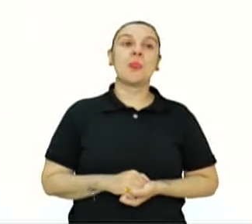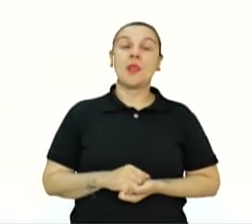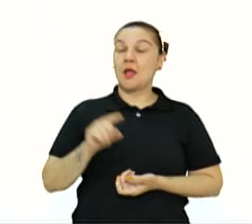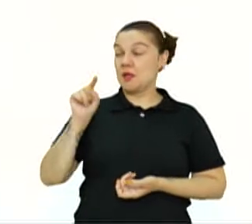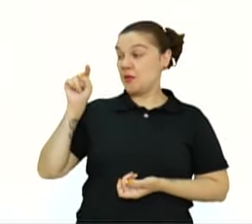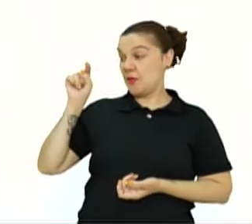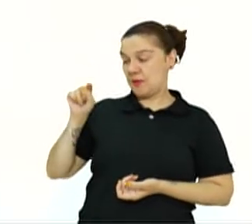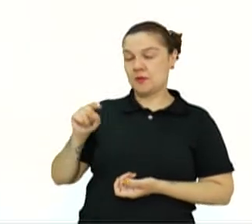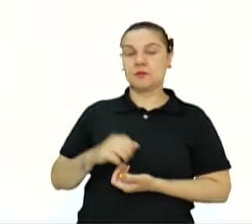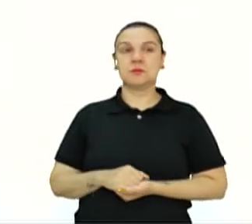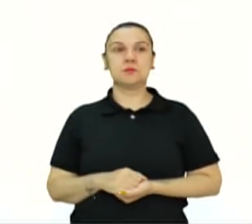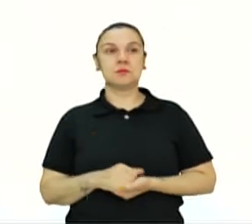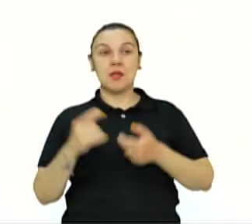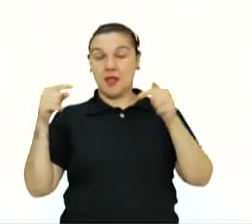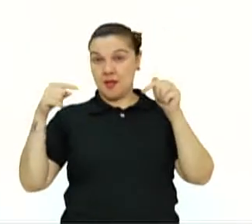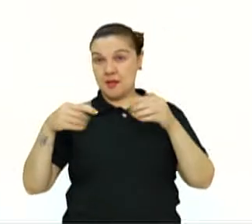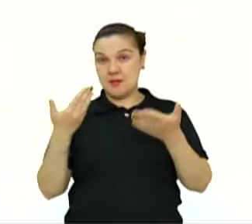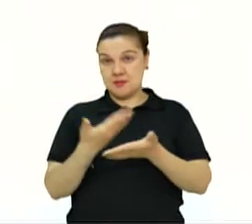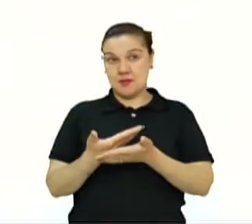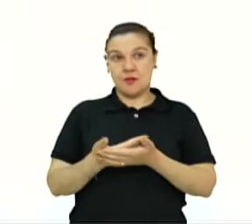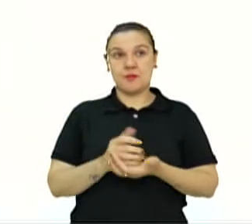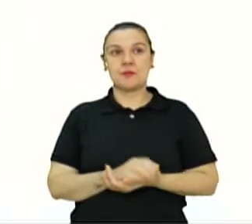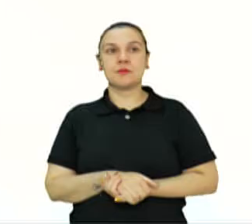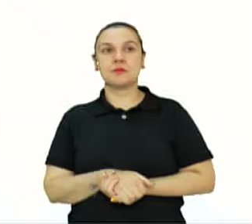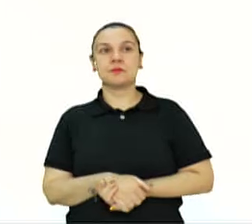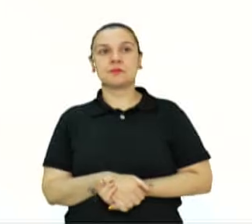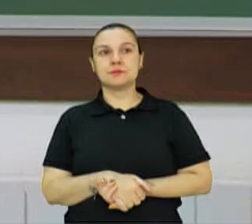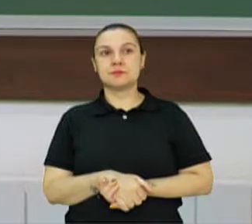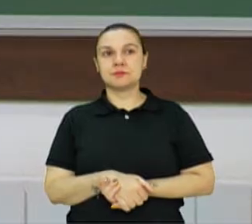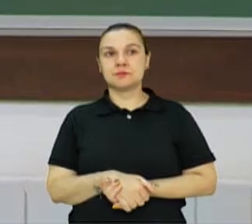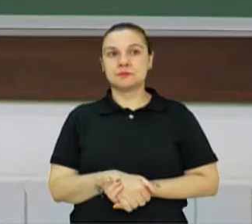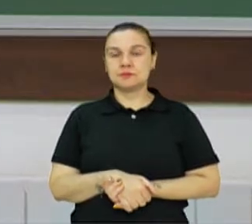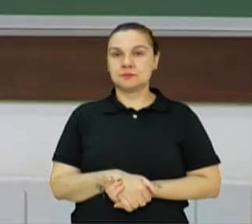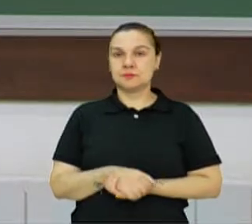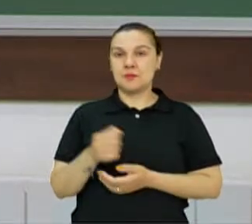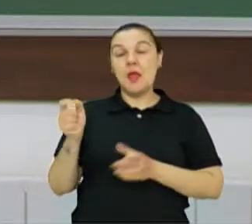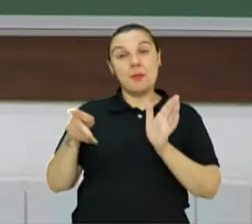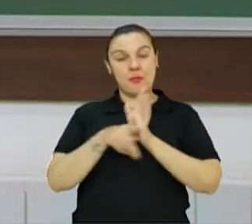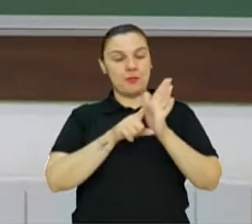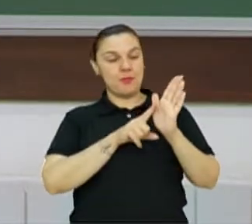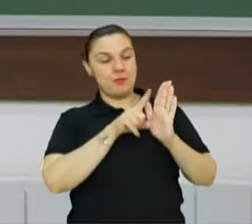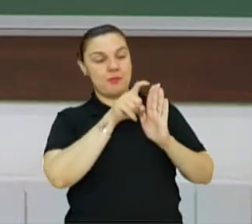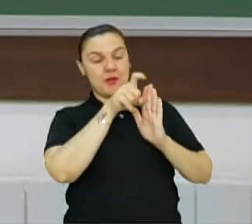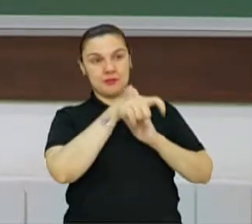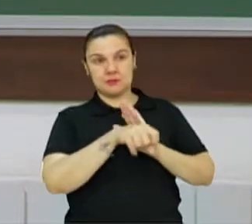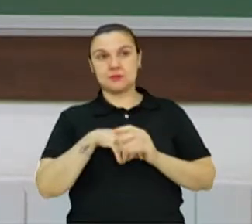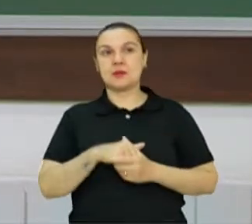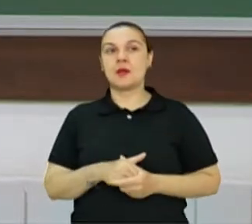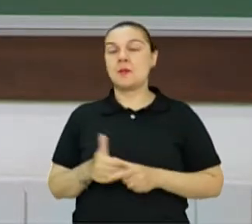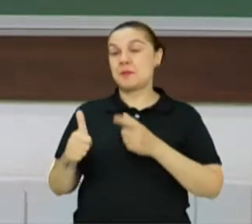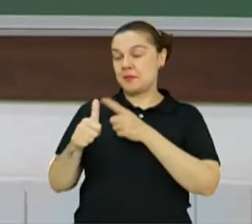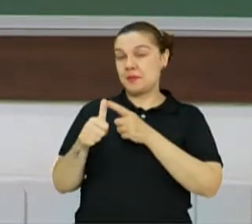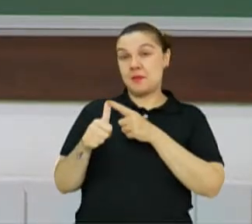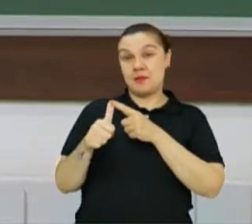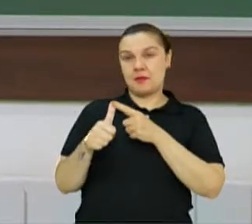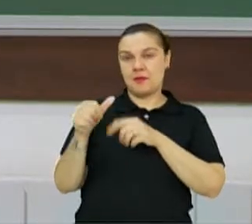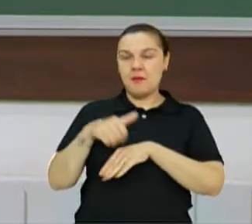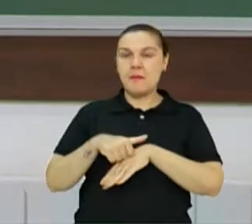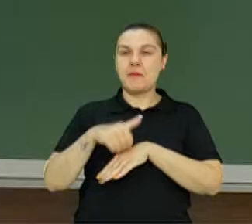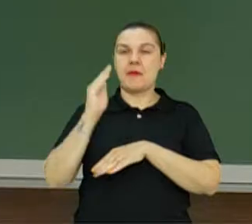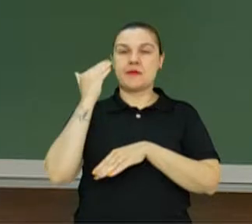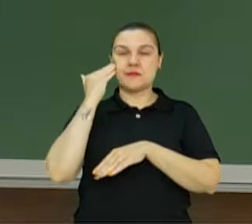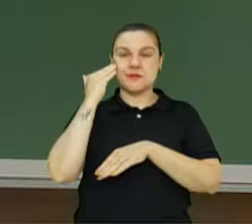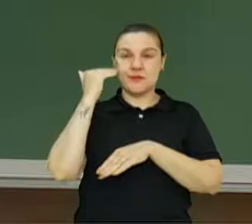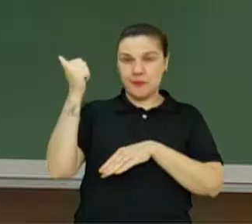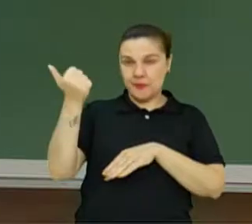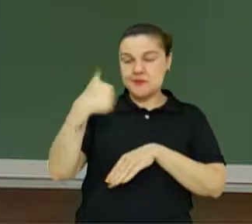Nós vamos ver ao longo dessa aula as infecções causadas por bactérias, tá? Então, as mais conhecidas